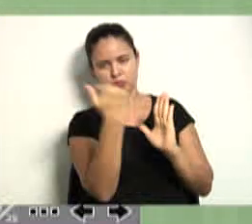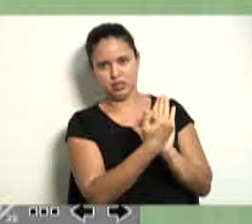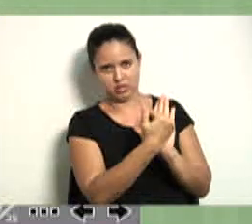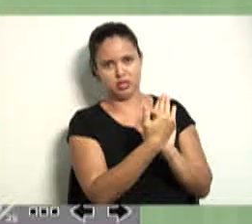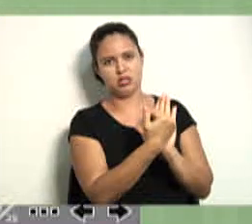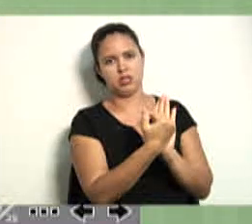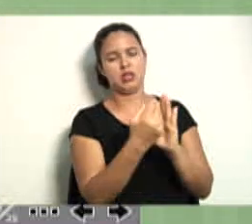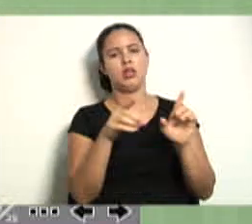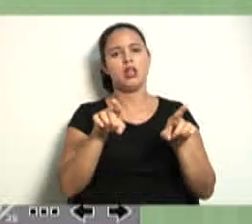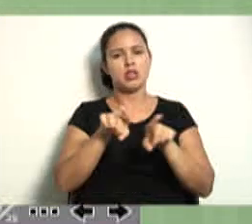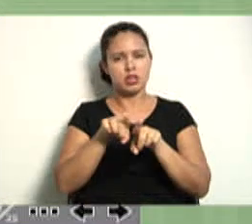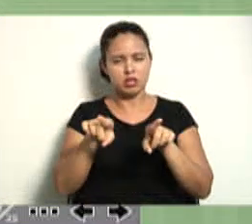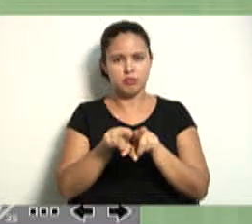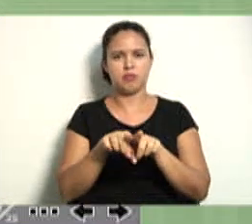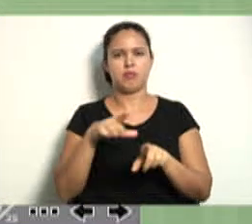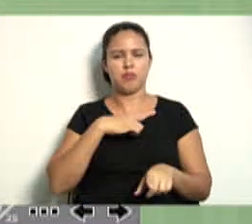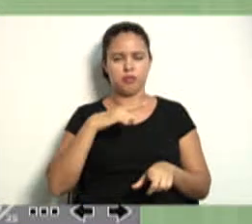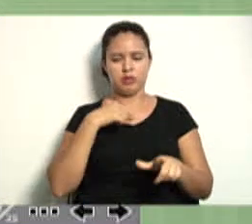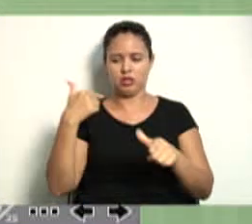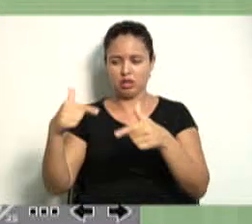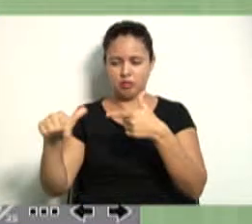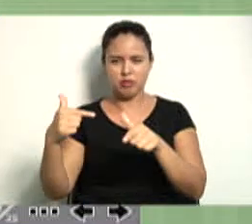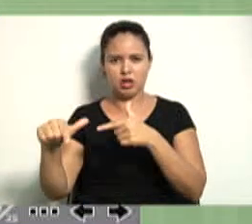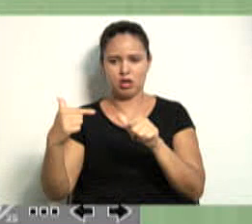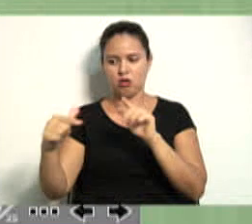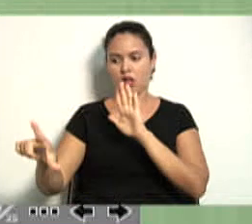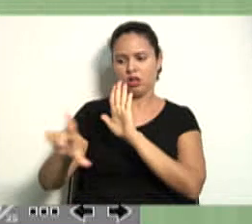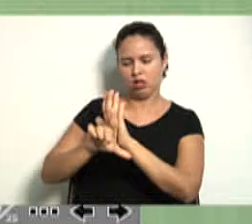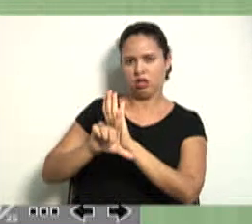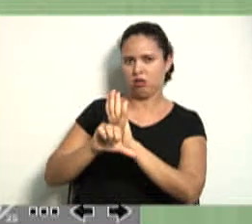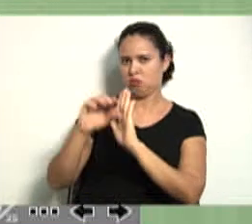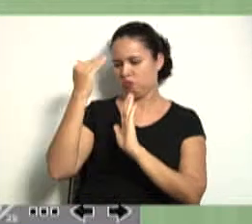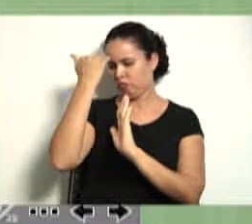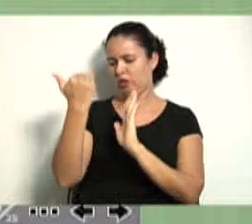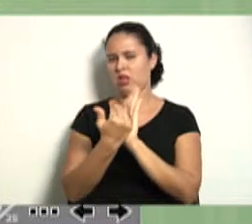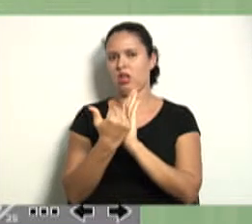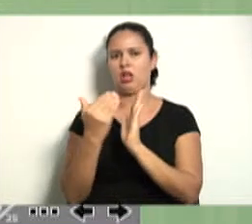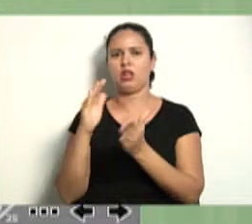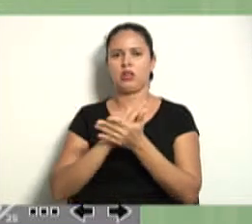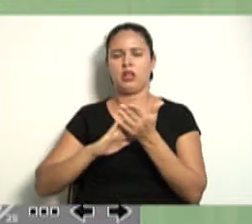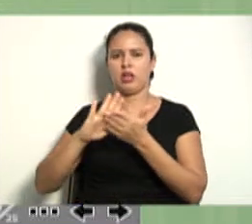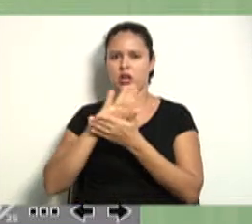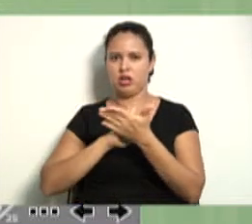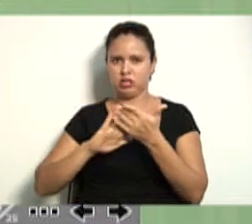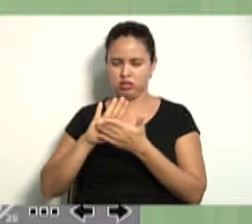forçado. Existe o trabalho de tempo integral, o trabalho de tempo parcial.